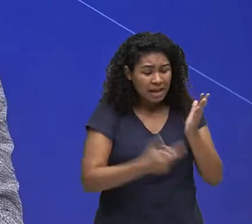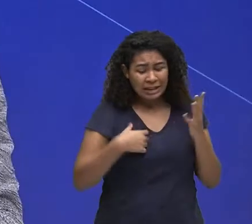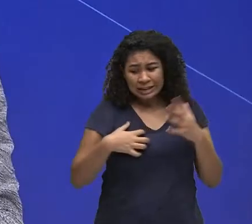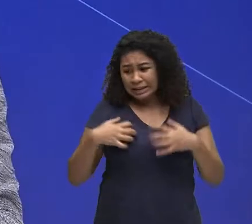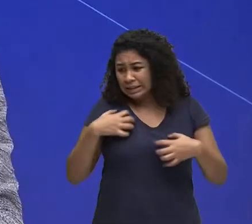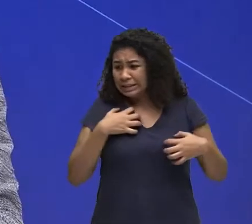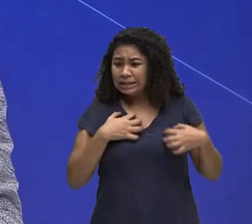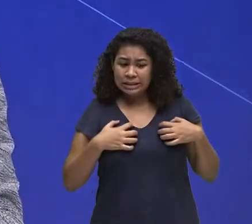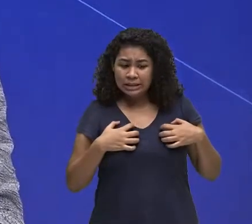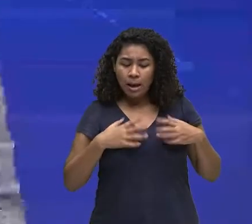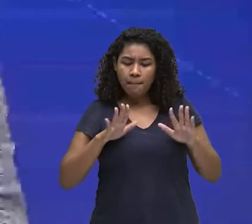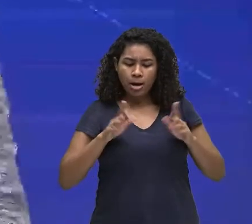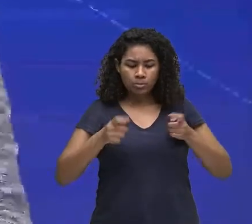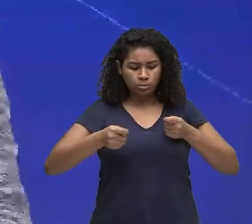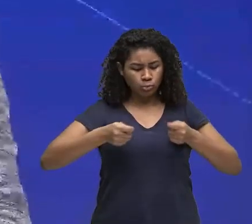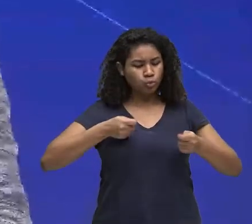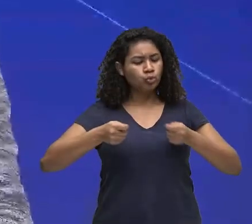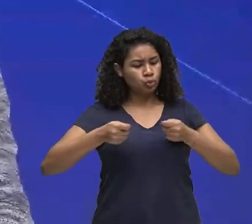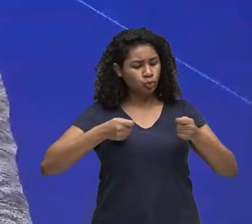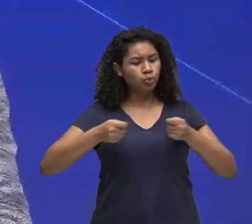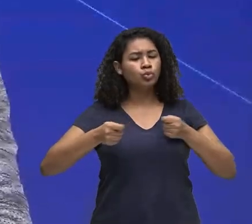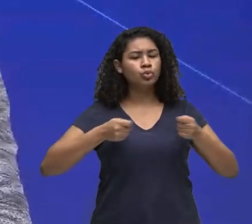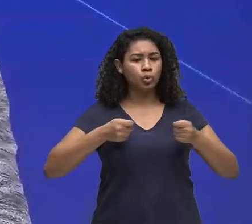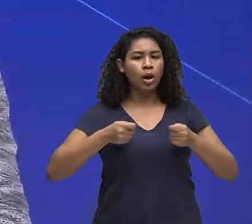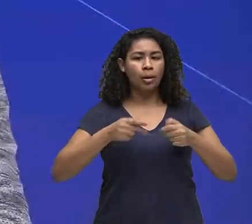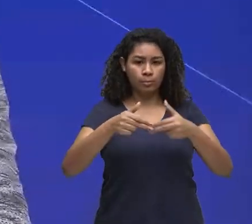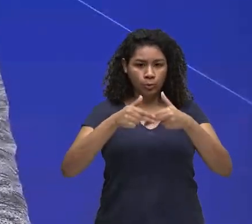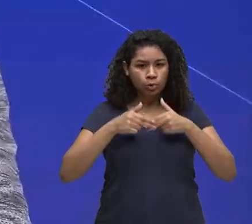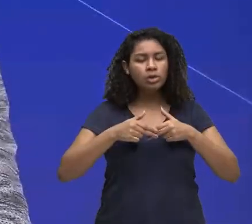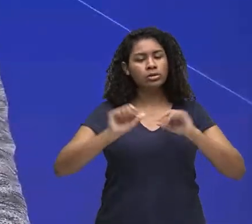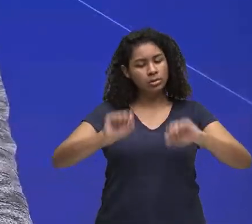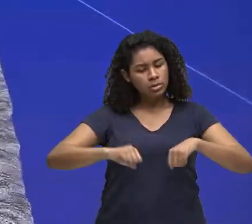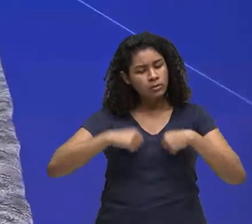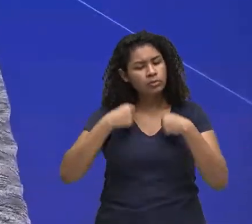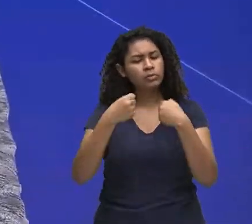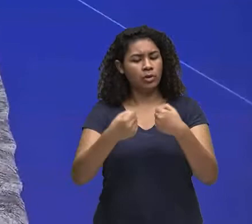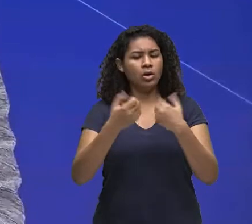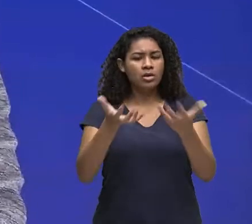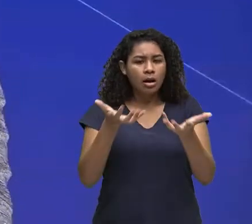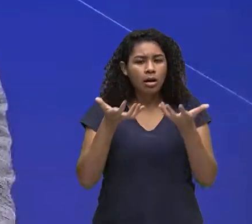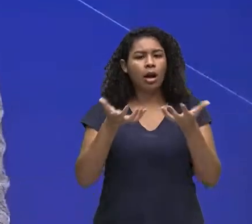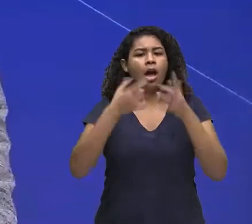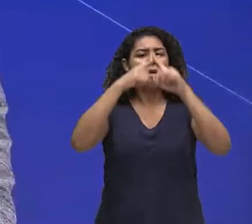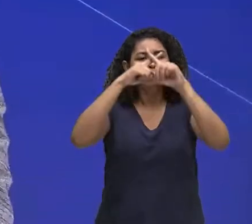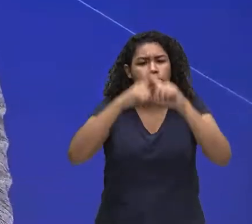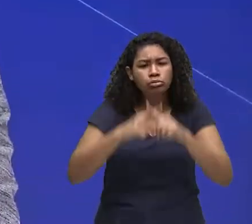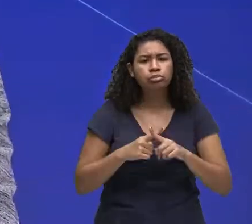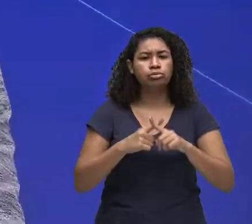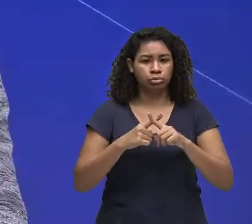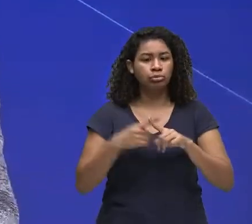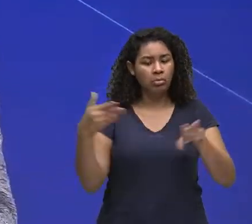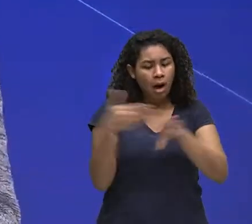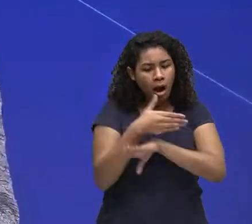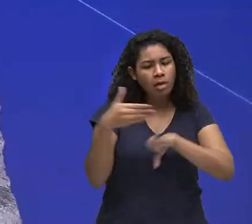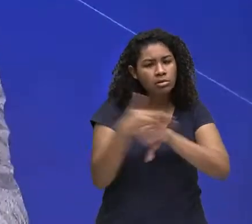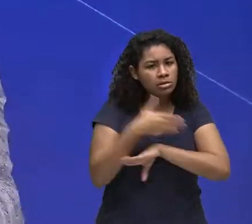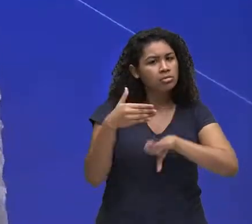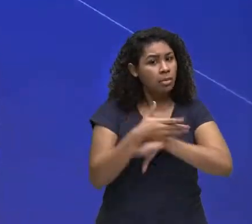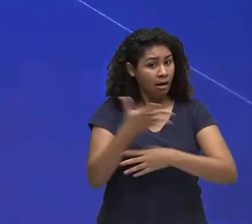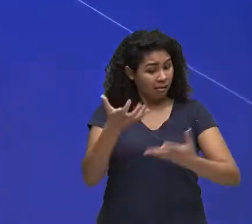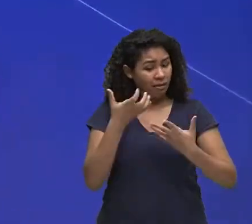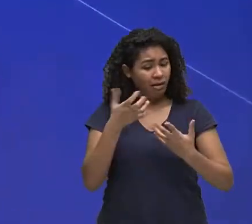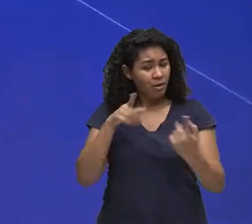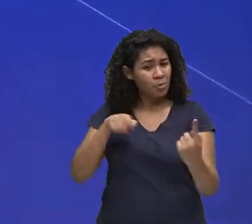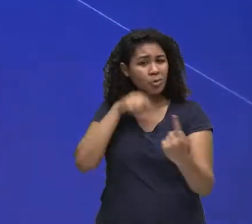que quem se propõe a competir, se propõe a disputar algum campeonato, algo do tipo, intenciona